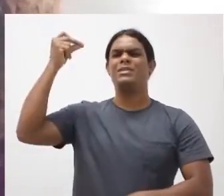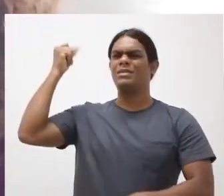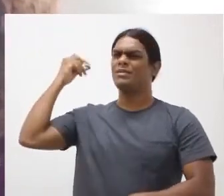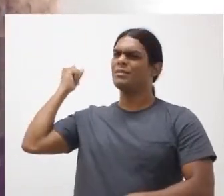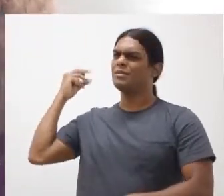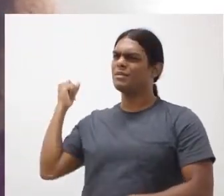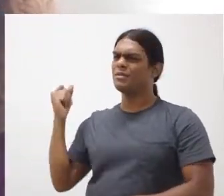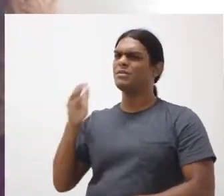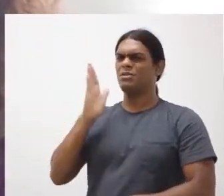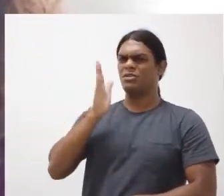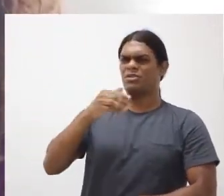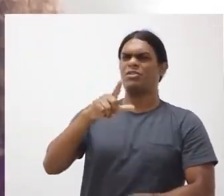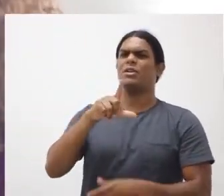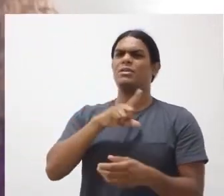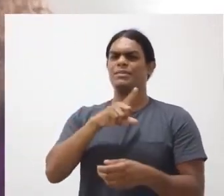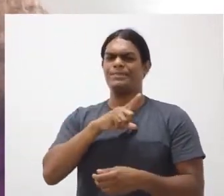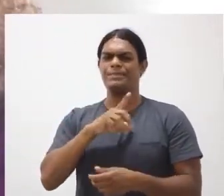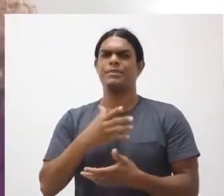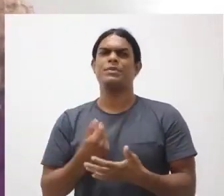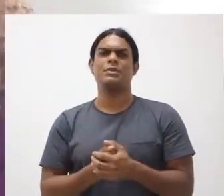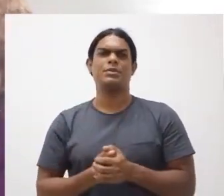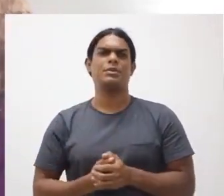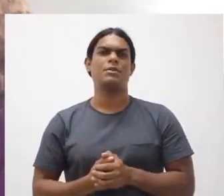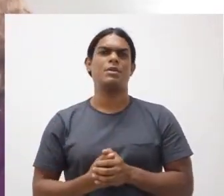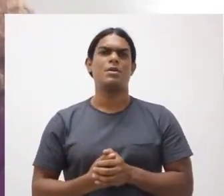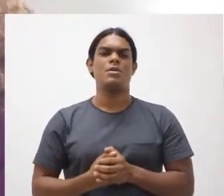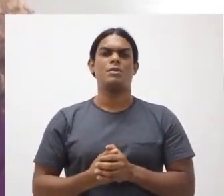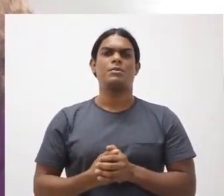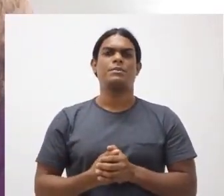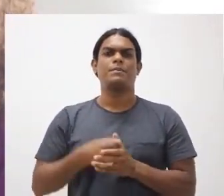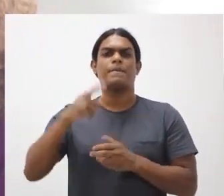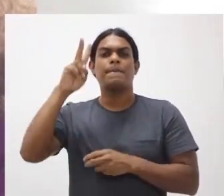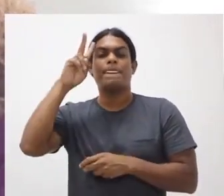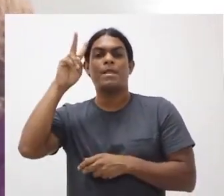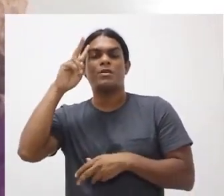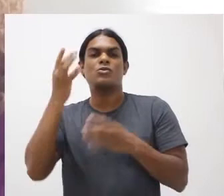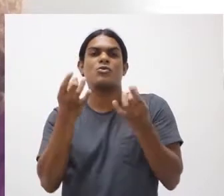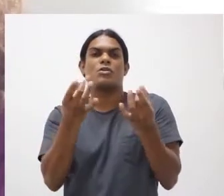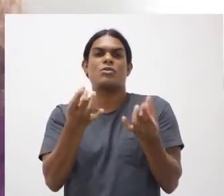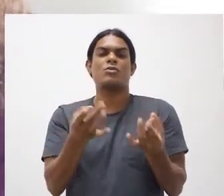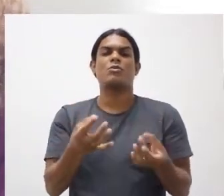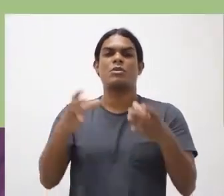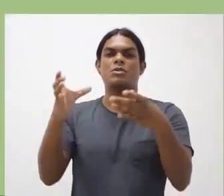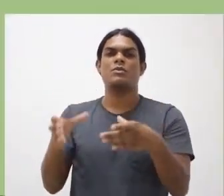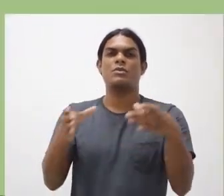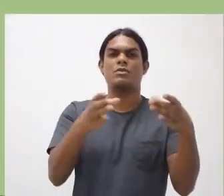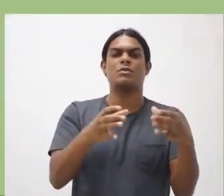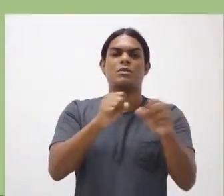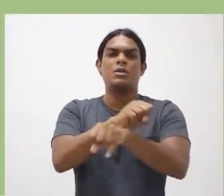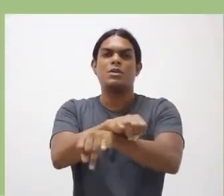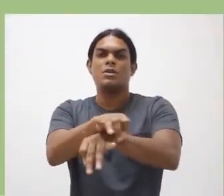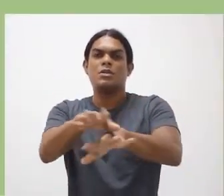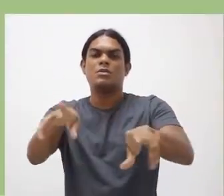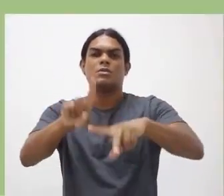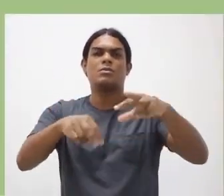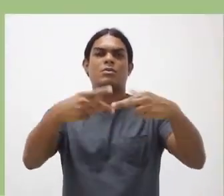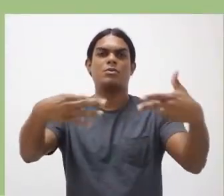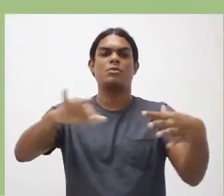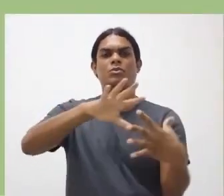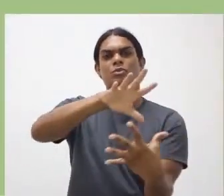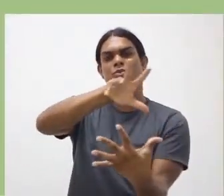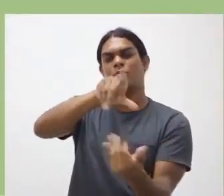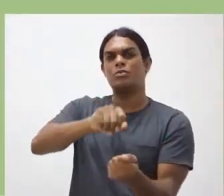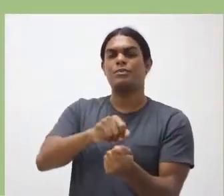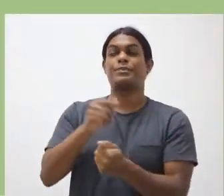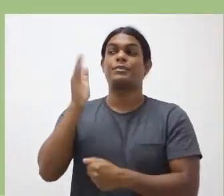nossos antepassados ao longo da história do comércio e da movimentação de produtos no mundo.